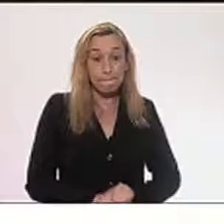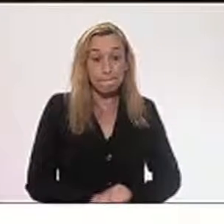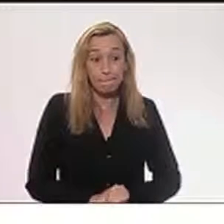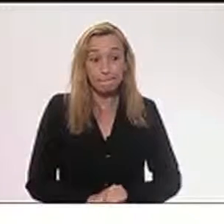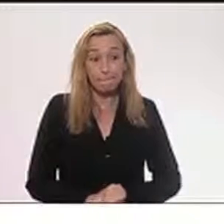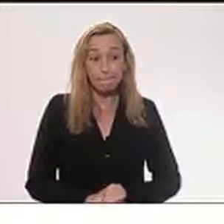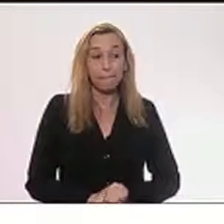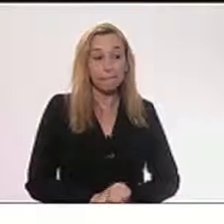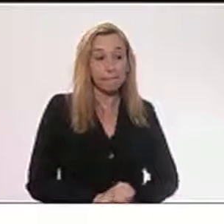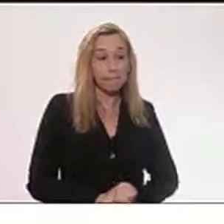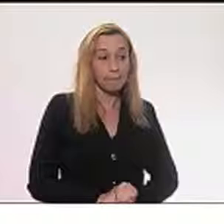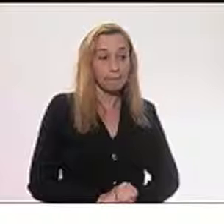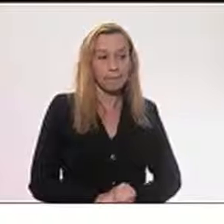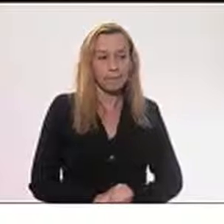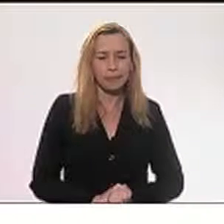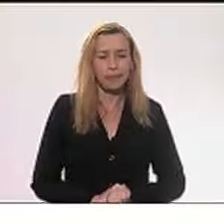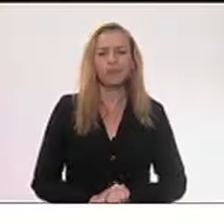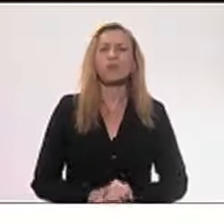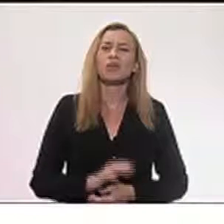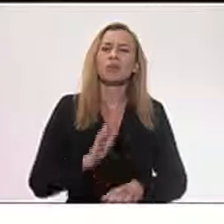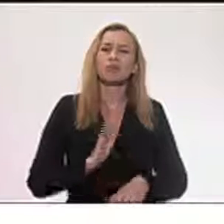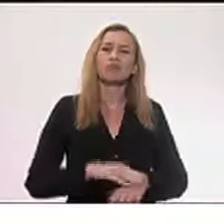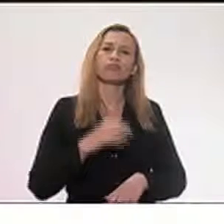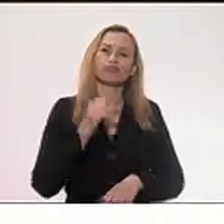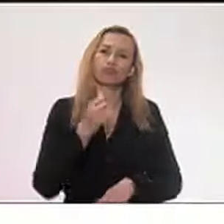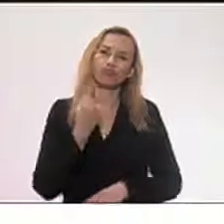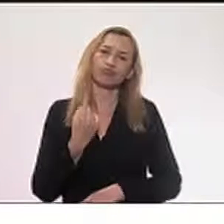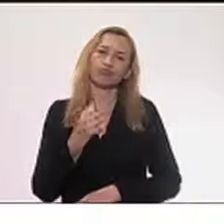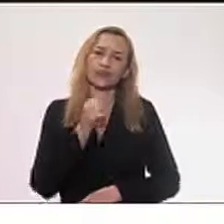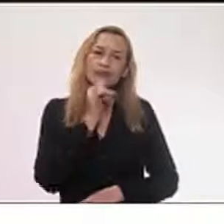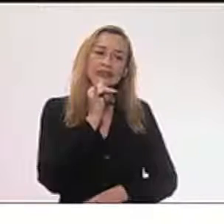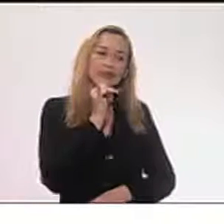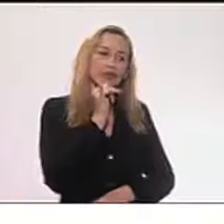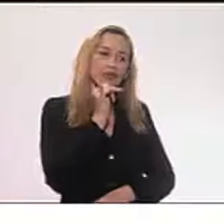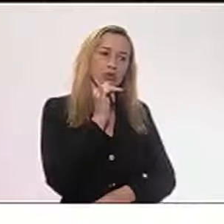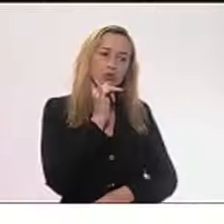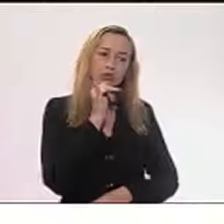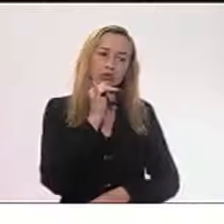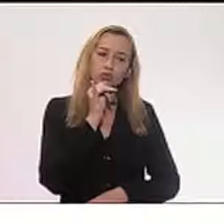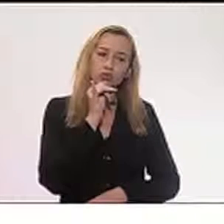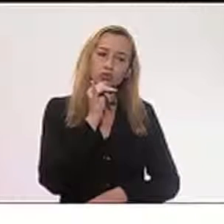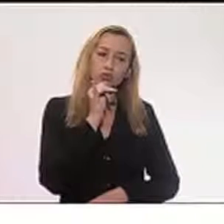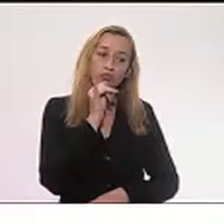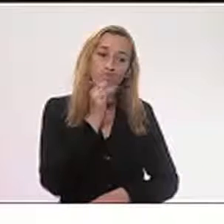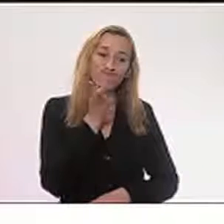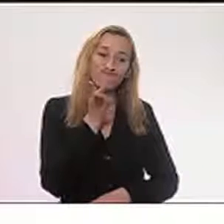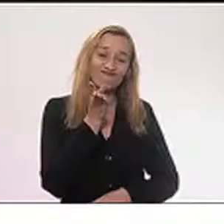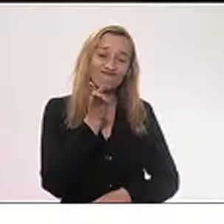fazendo menção a mais um exemplo do fracasso